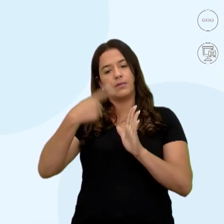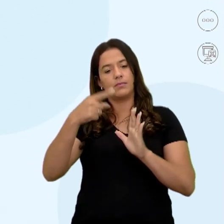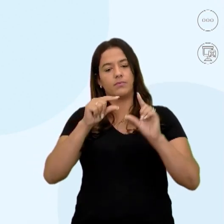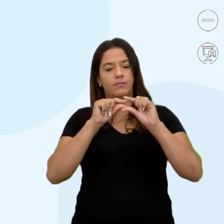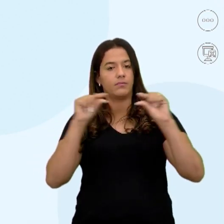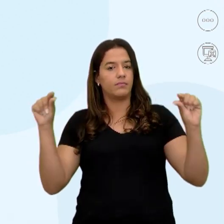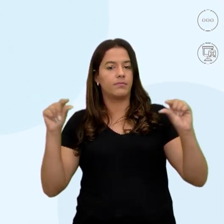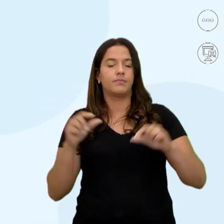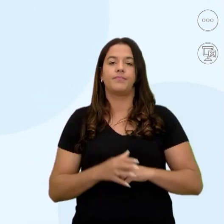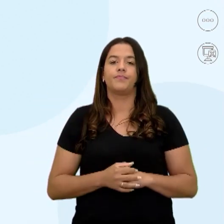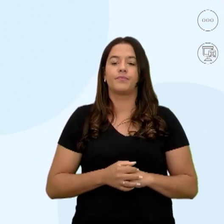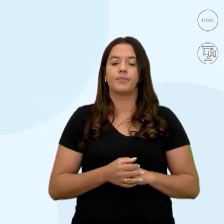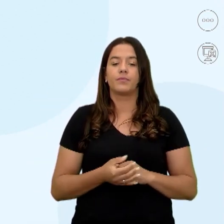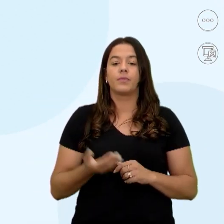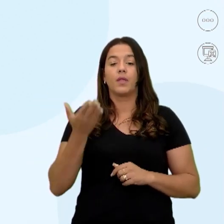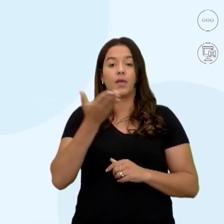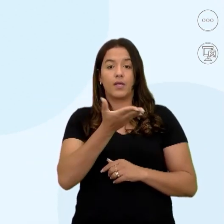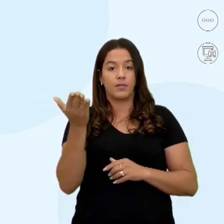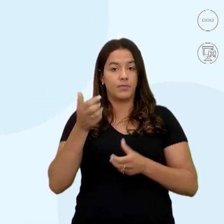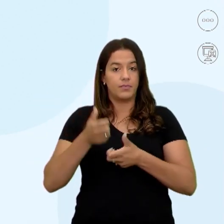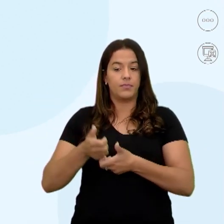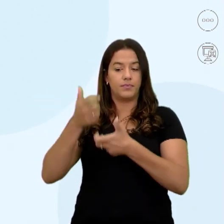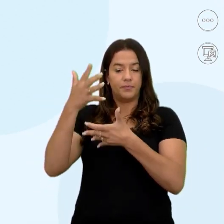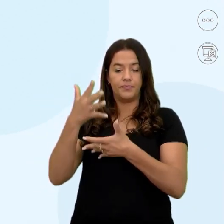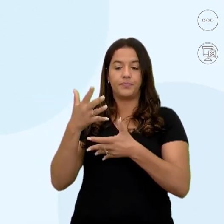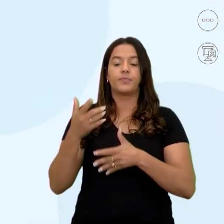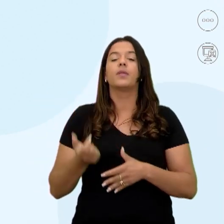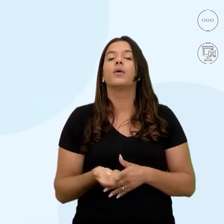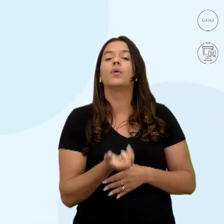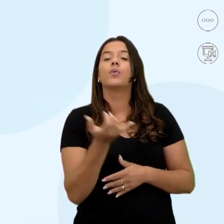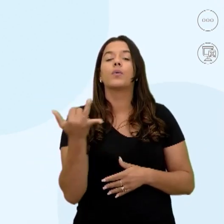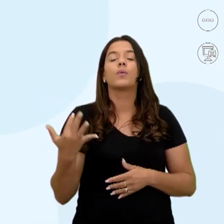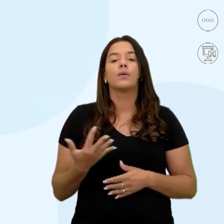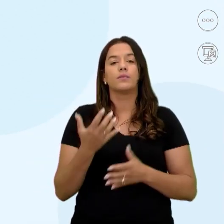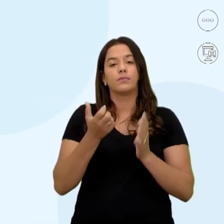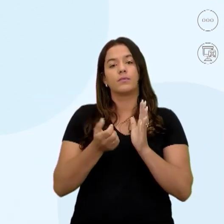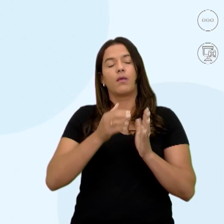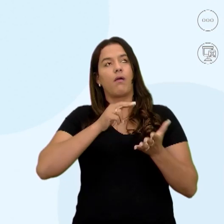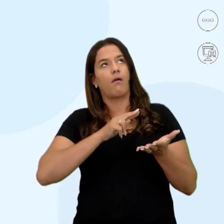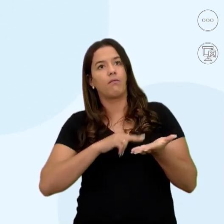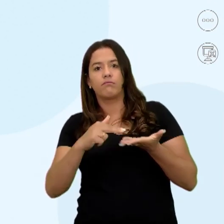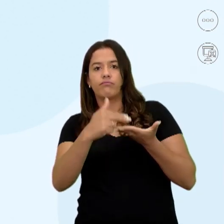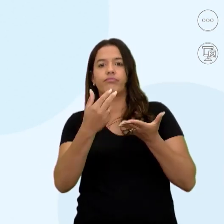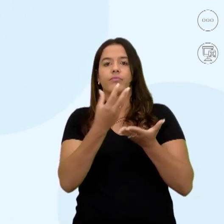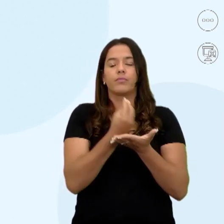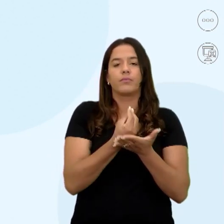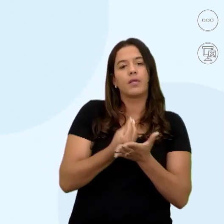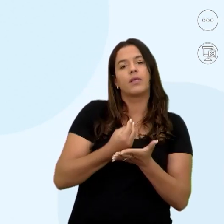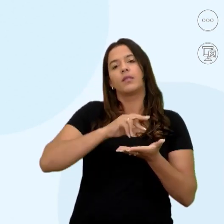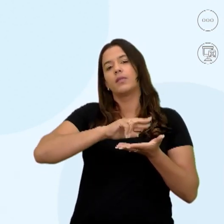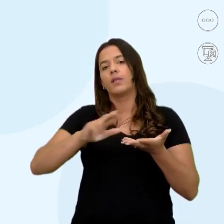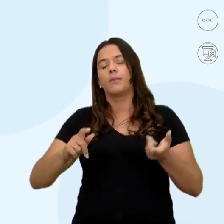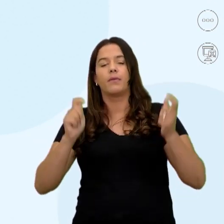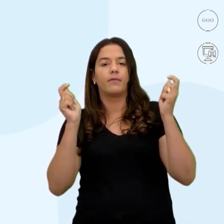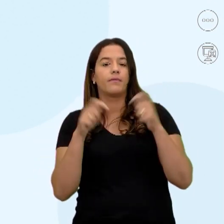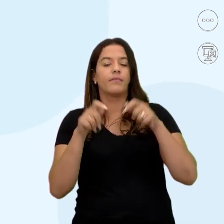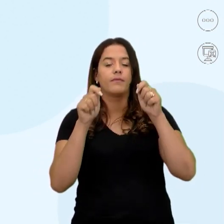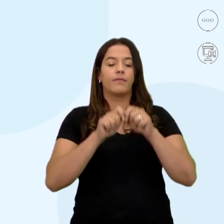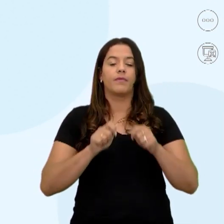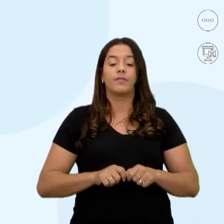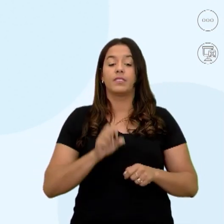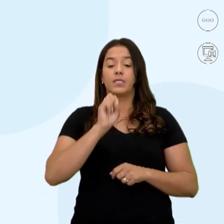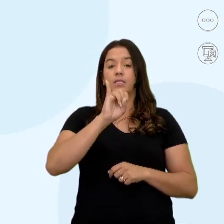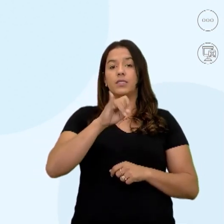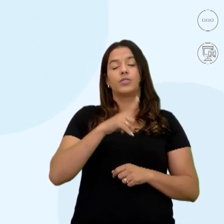linhas. Eu vou perguntar para vocês no chat aí, com quantos salgadinhos a gente vai conseguir produzir se a gente tivesse